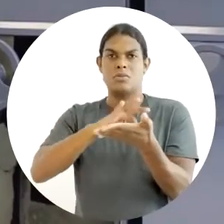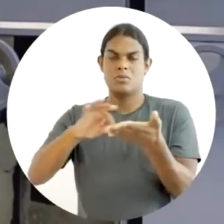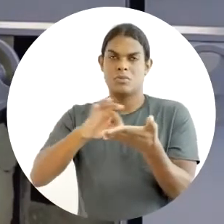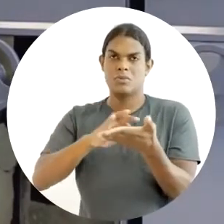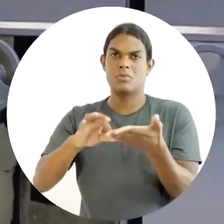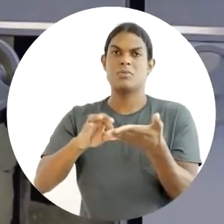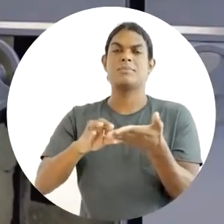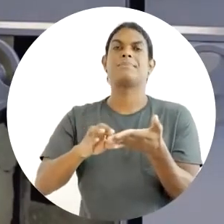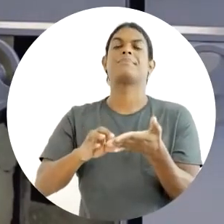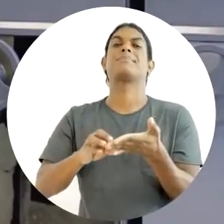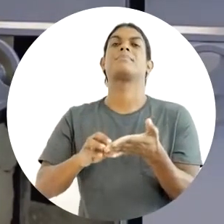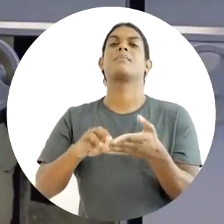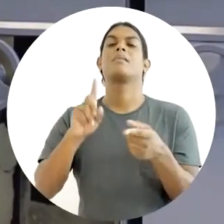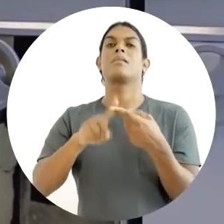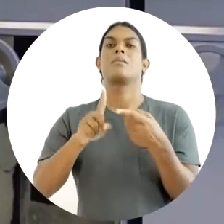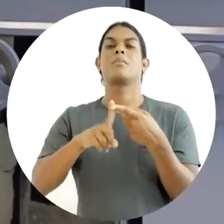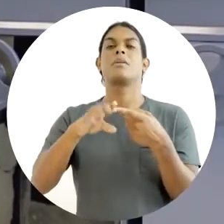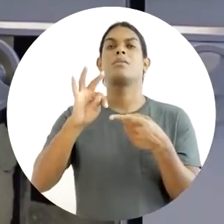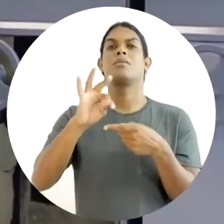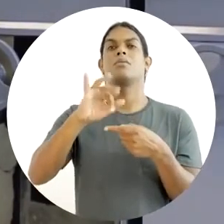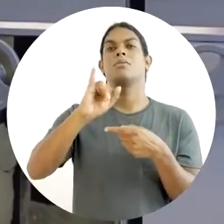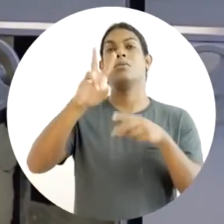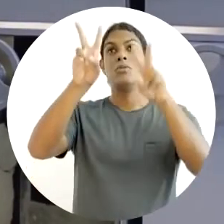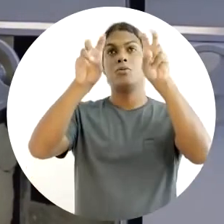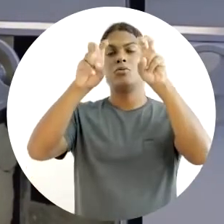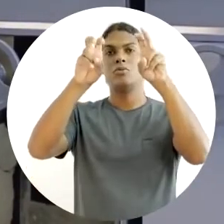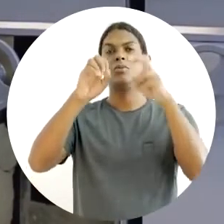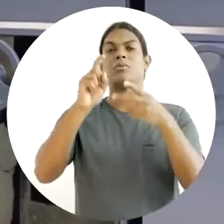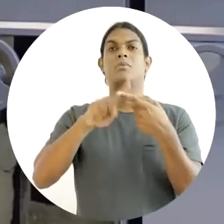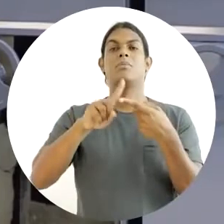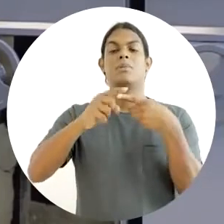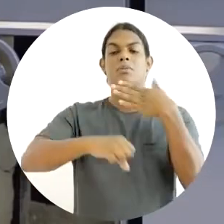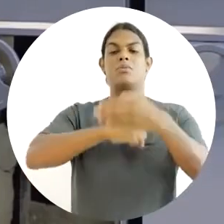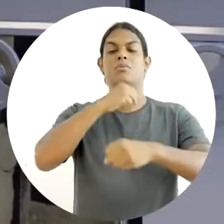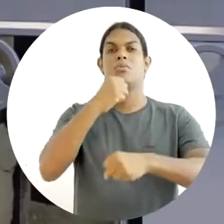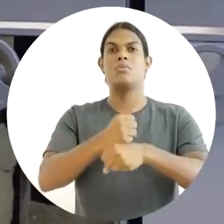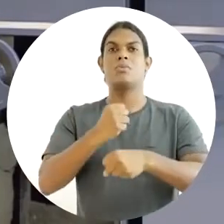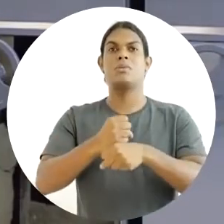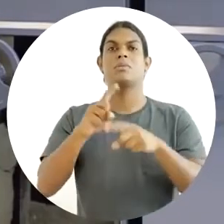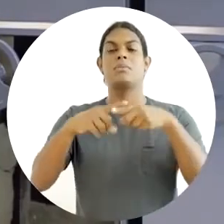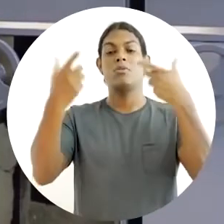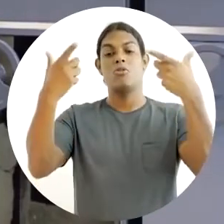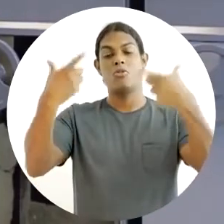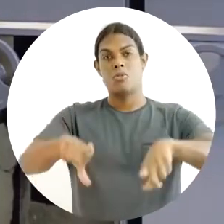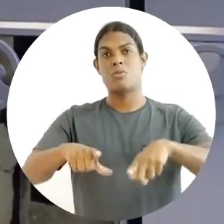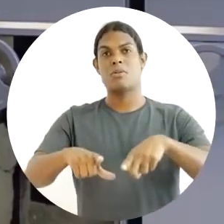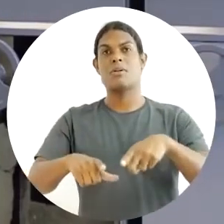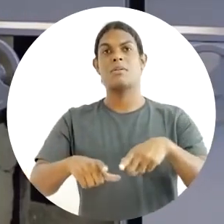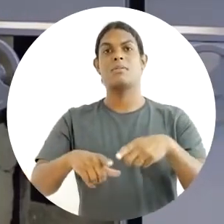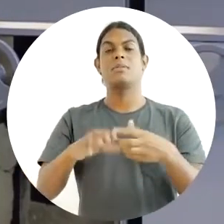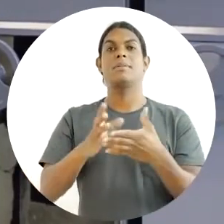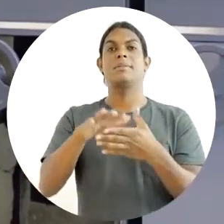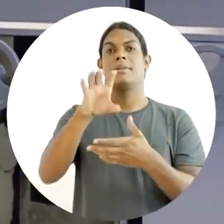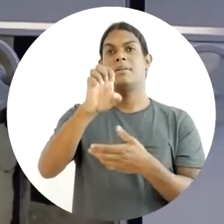a editora e o ano da obra e o local da editora. Nesse aspecto,